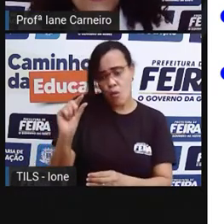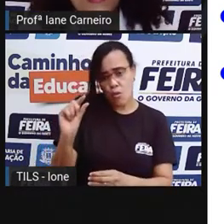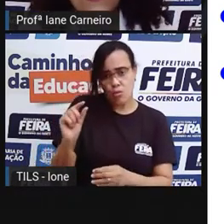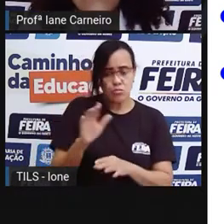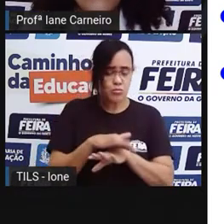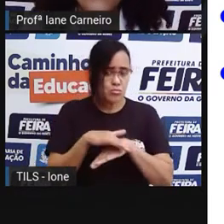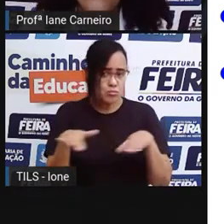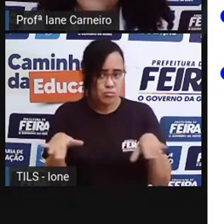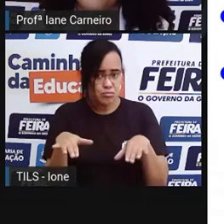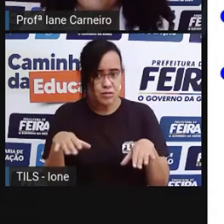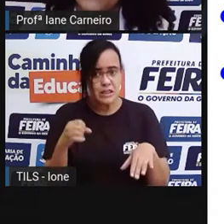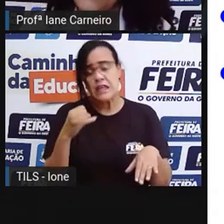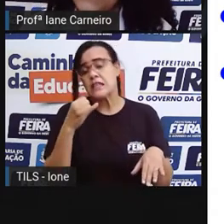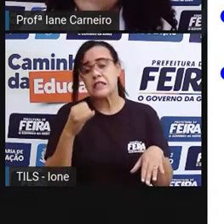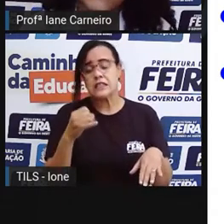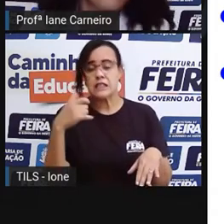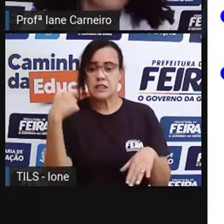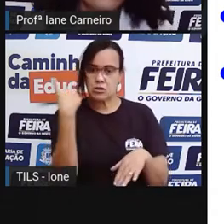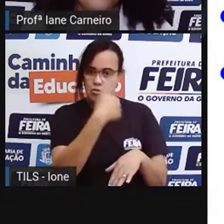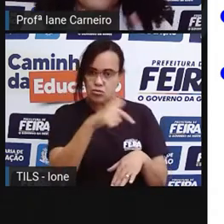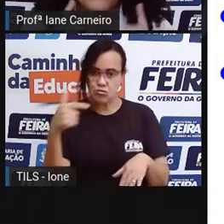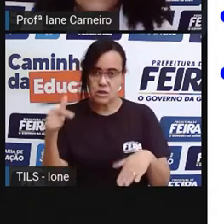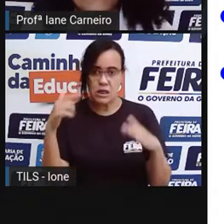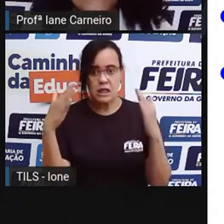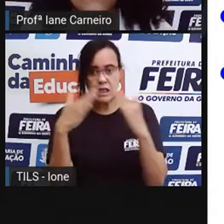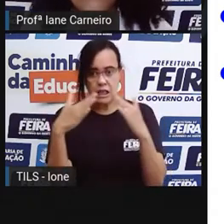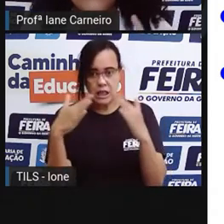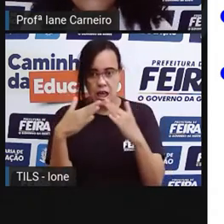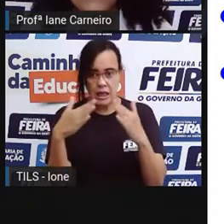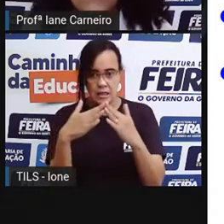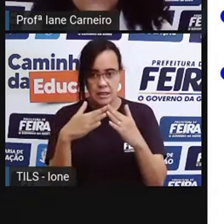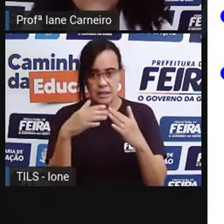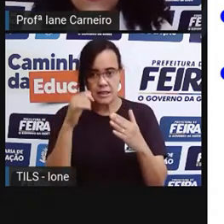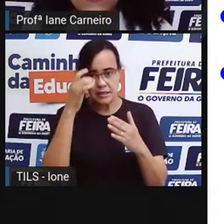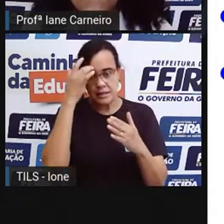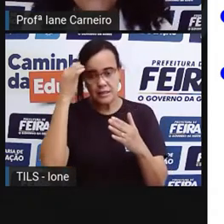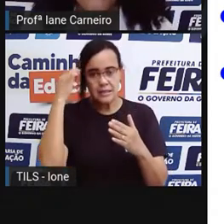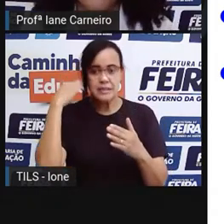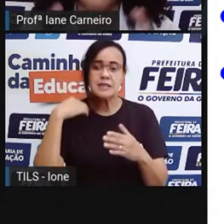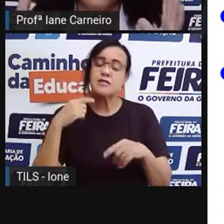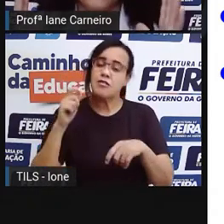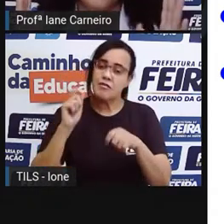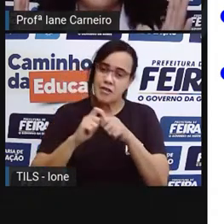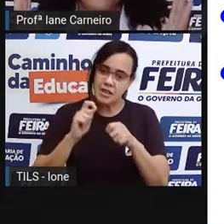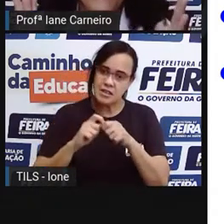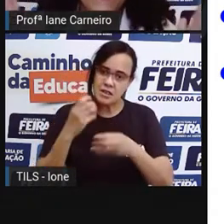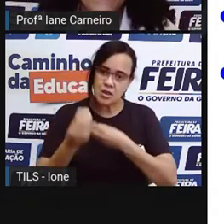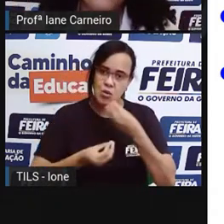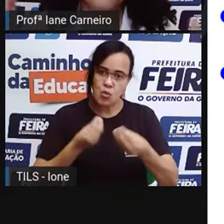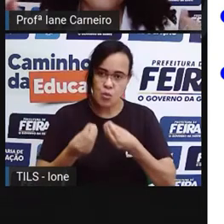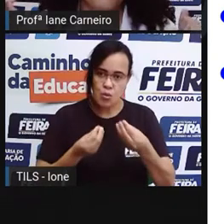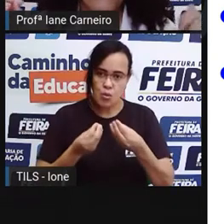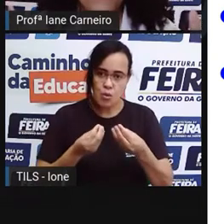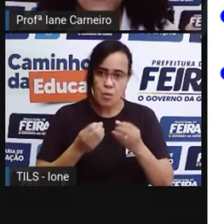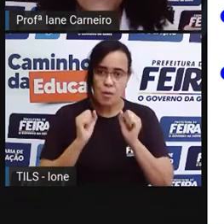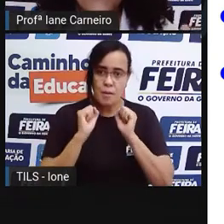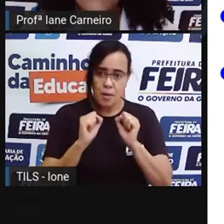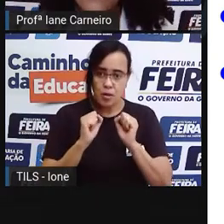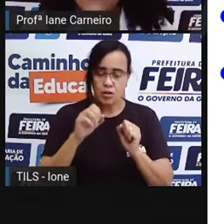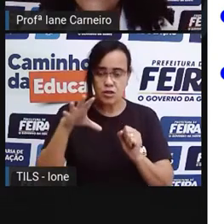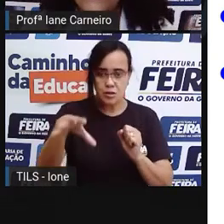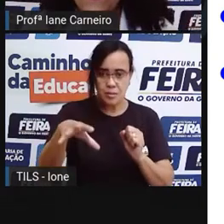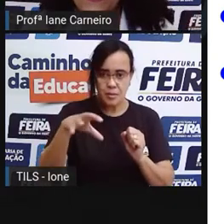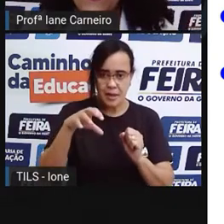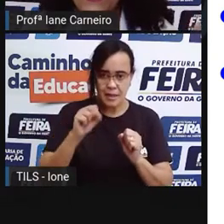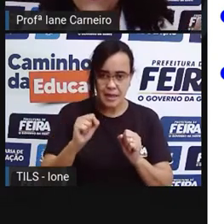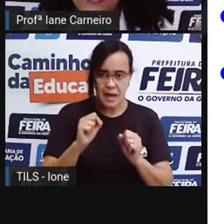picolé na minha casa. Então, eu vou ficar sem fazer? Não, então vale dar uma dica. O que você pode fazer? Você pode pegar um papelão,